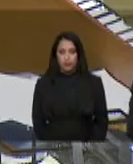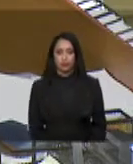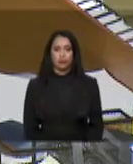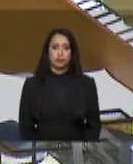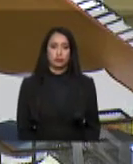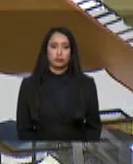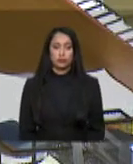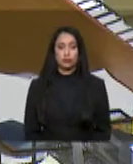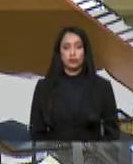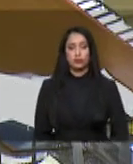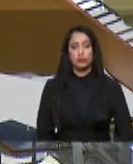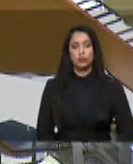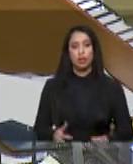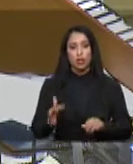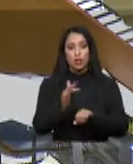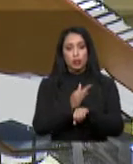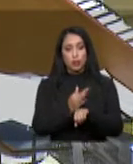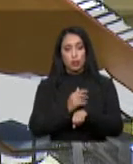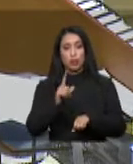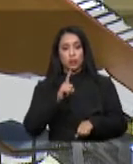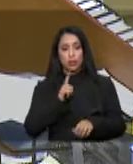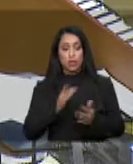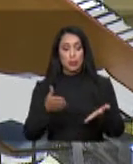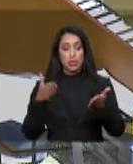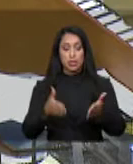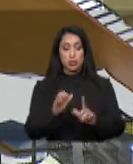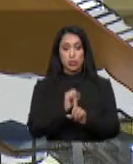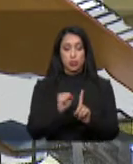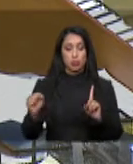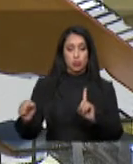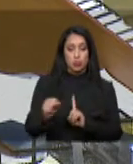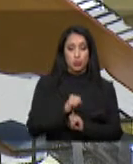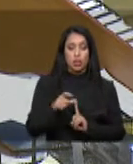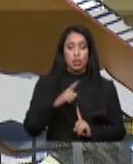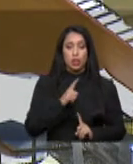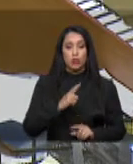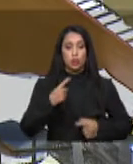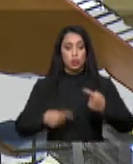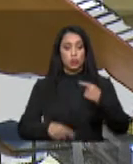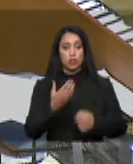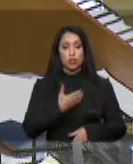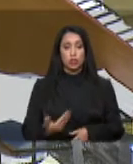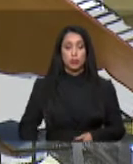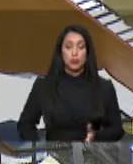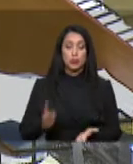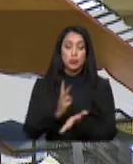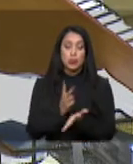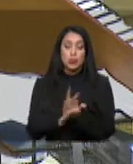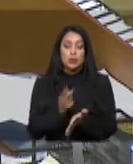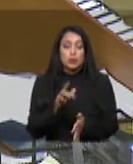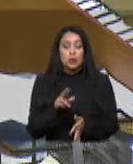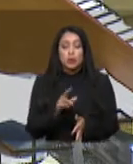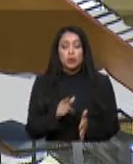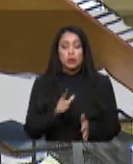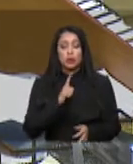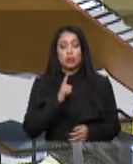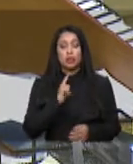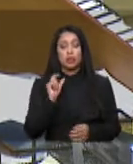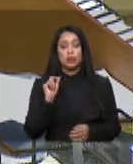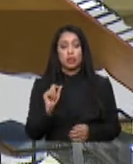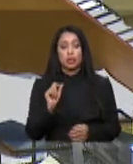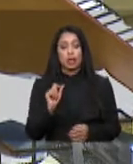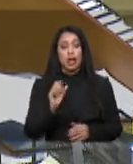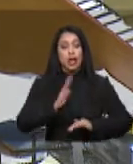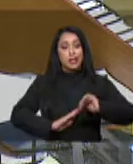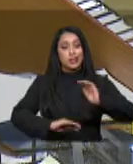formal, viabilize a participação popular na condução das políticas públicas, mesmo quando ausente expressa indicação de